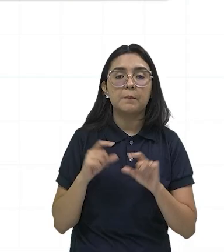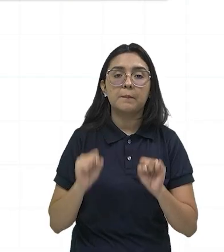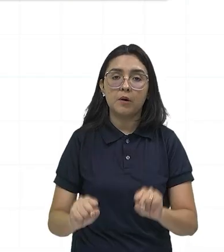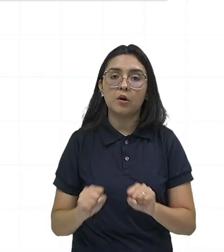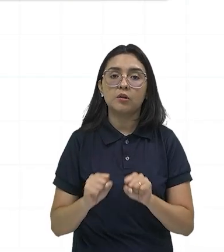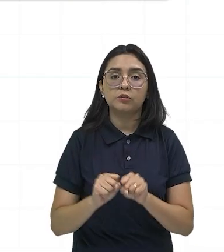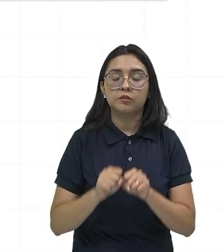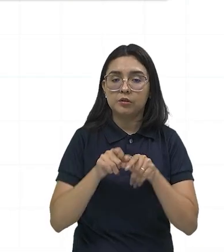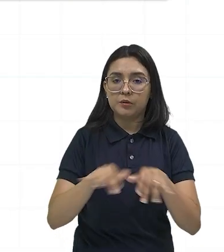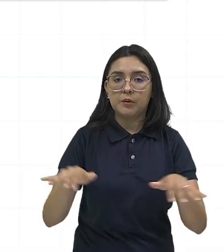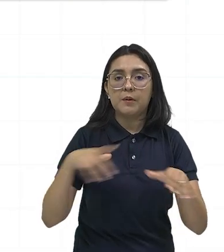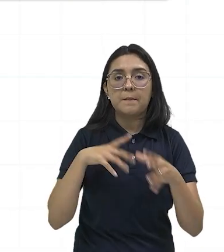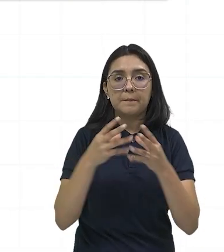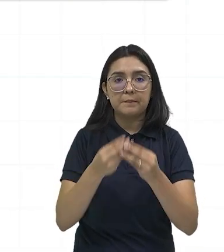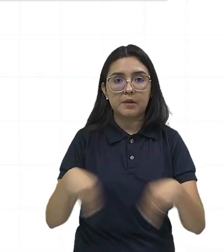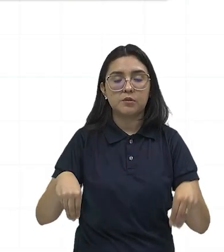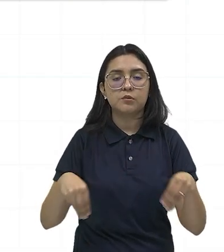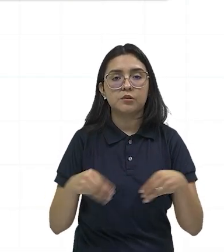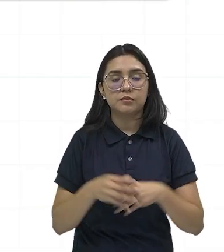causar grandes prejuízos,